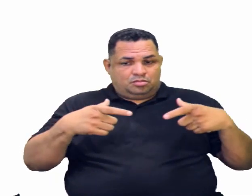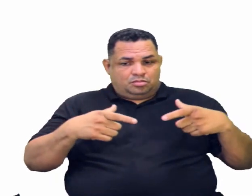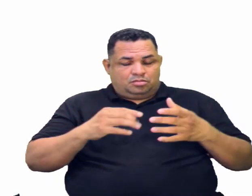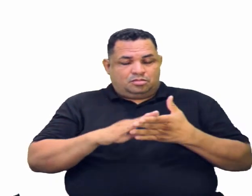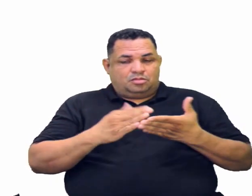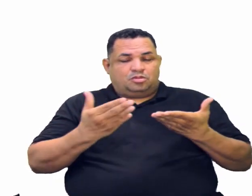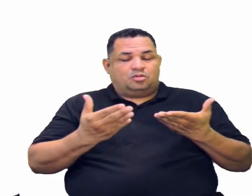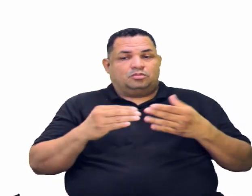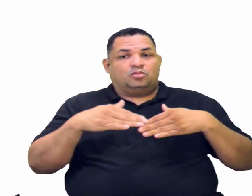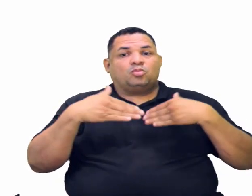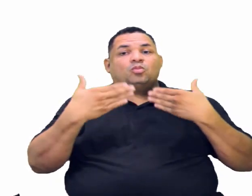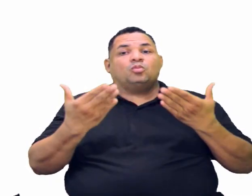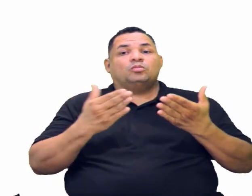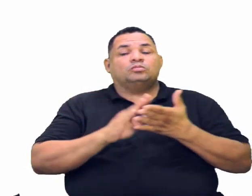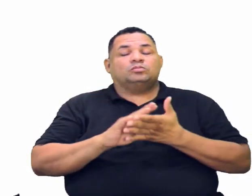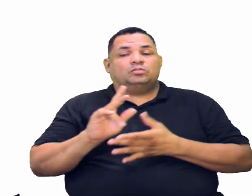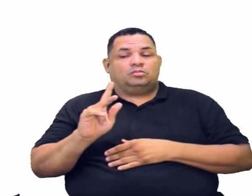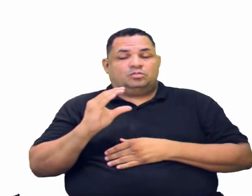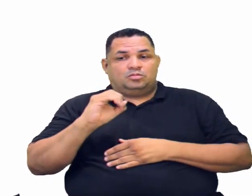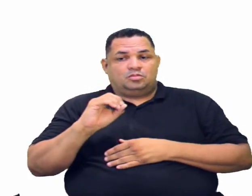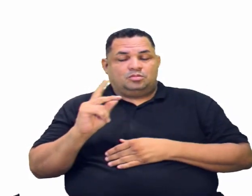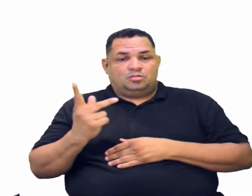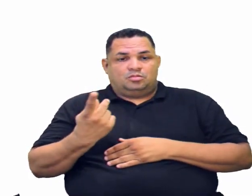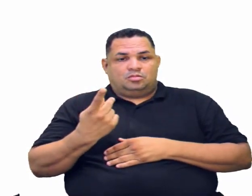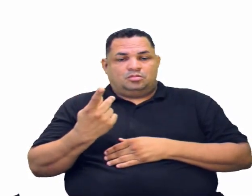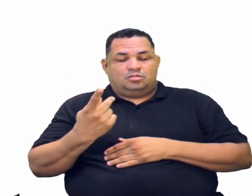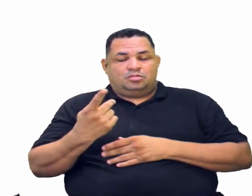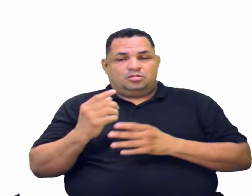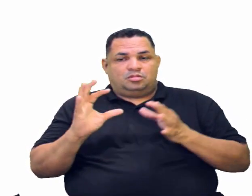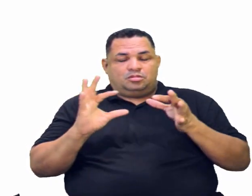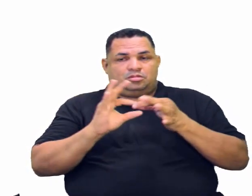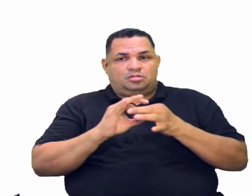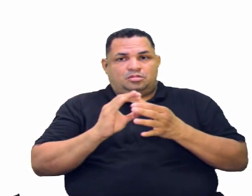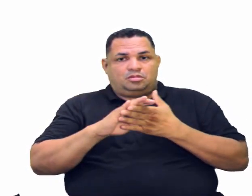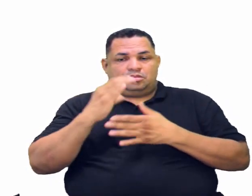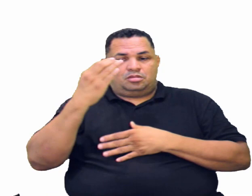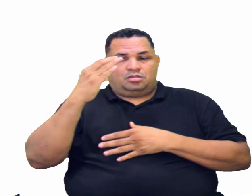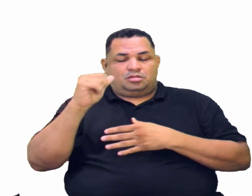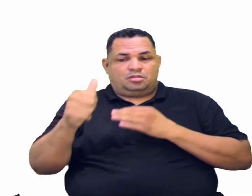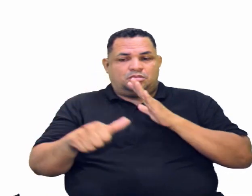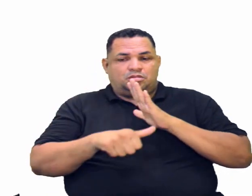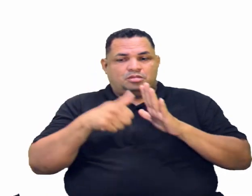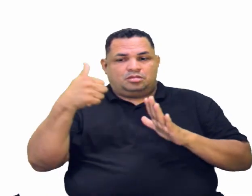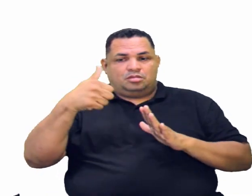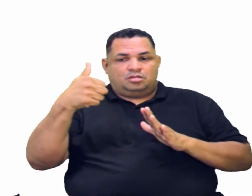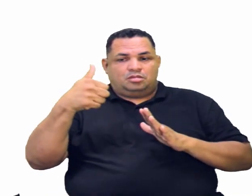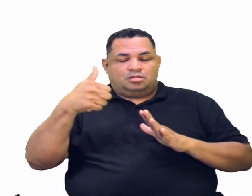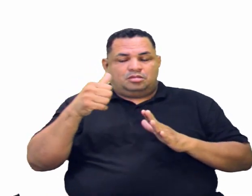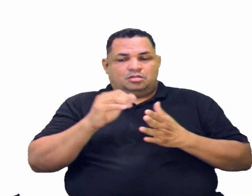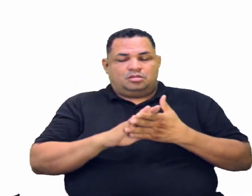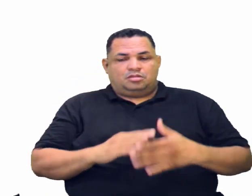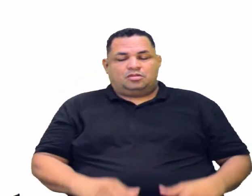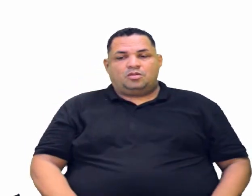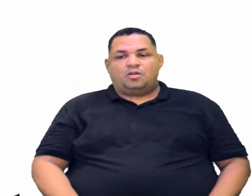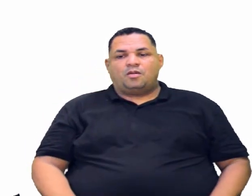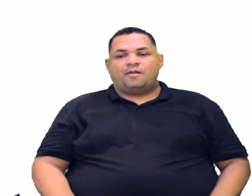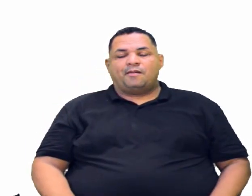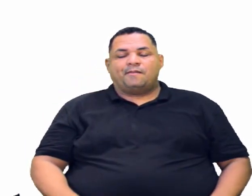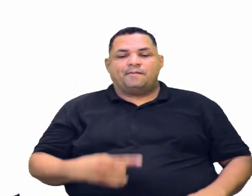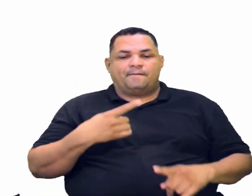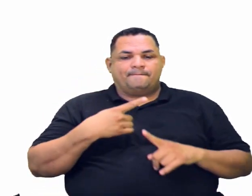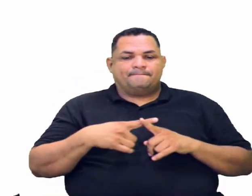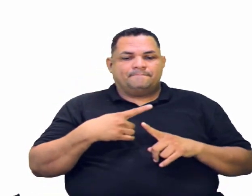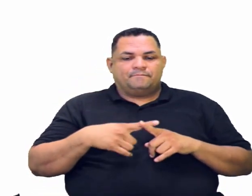nossa hidroxila. Quando a hidroxila está ligada a um carbono que é primário, eu posso ter um aldeído ou um ácido carboxílico. Por